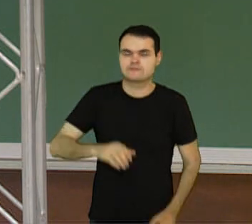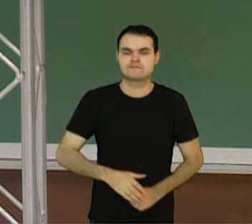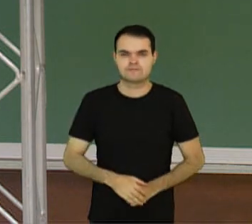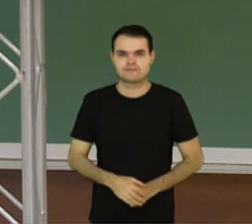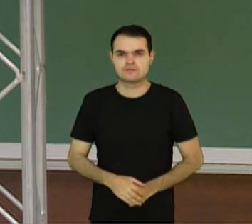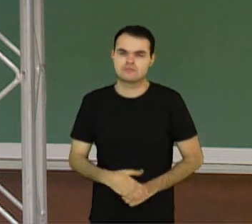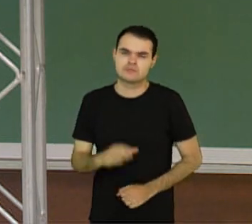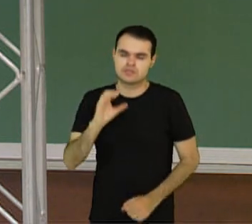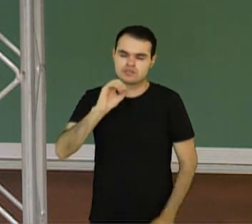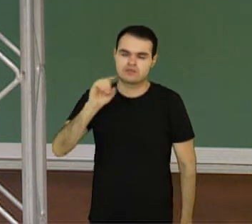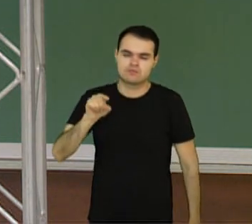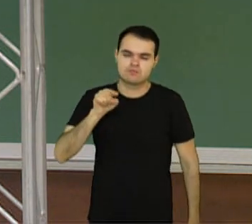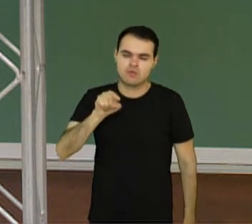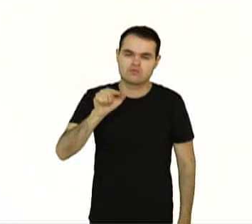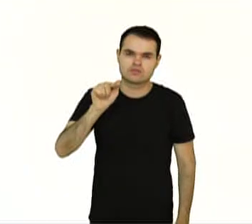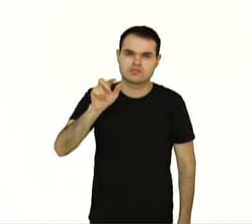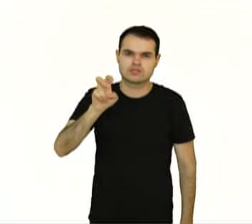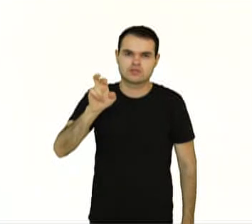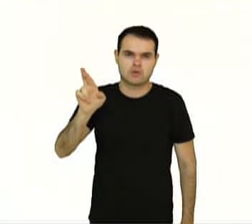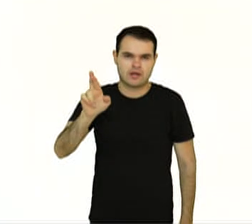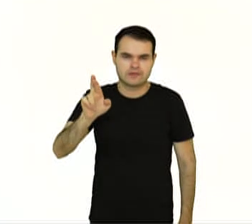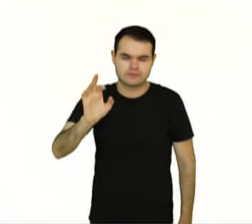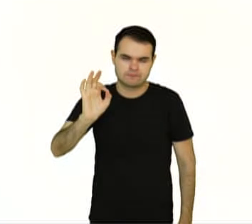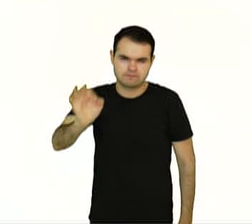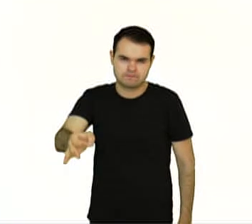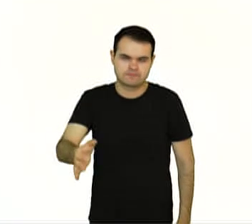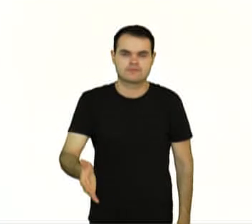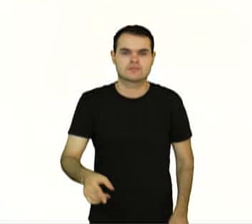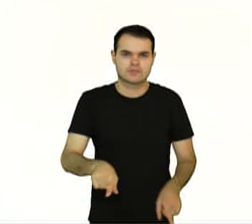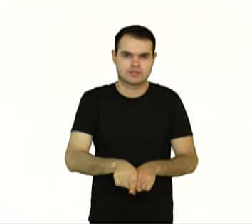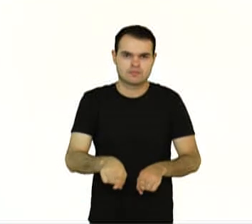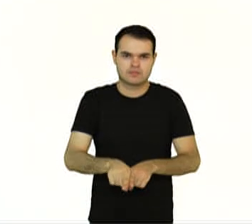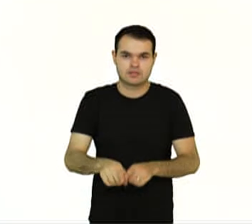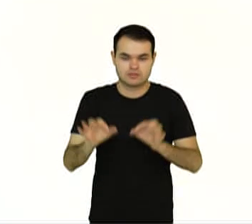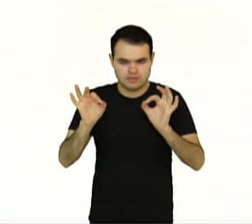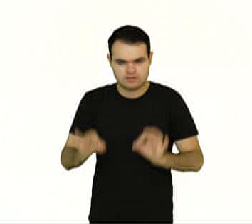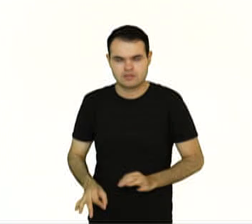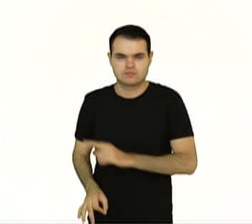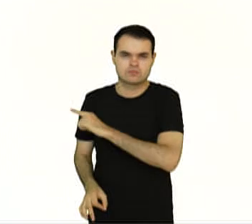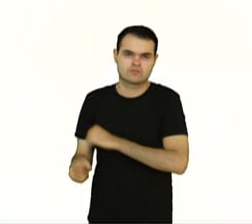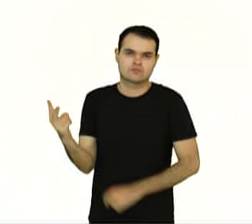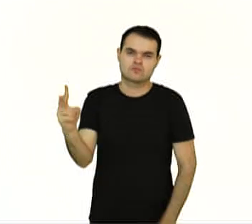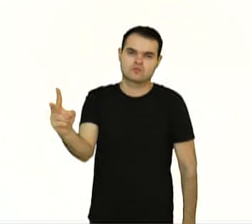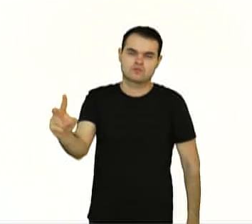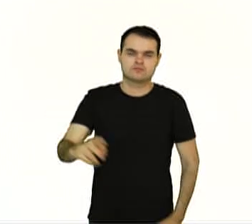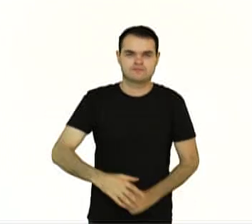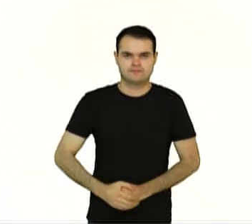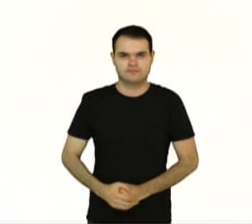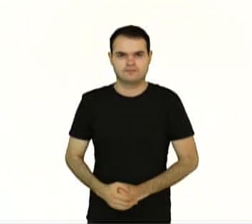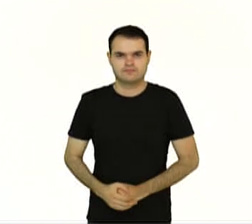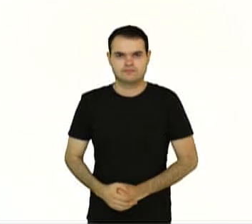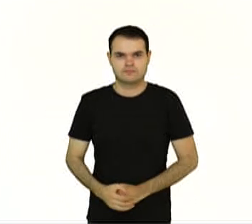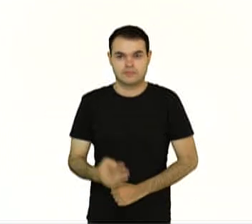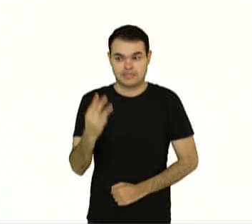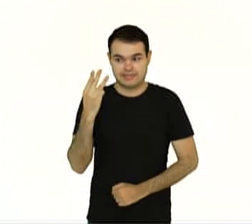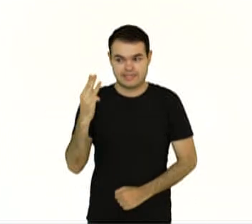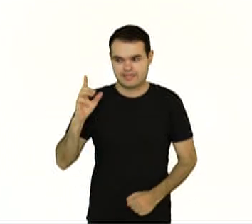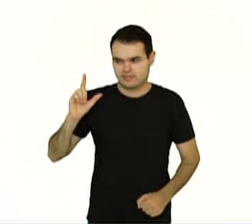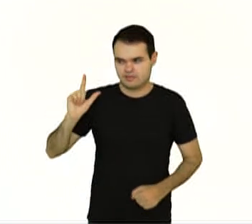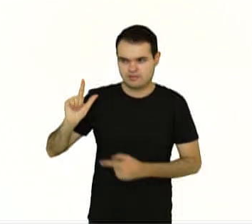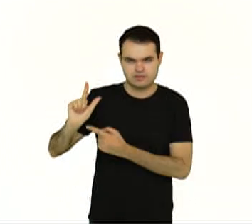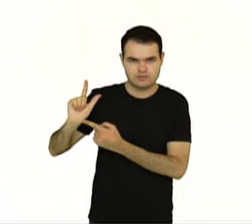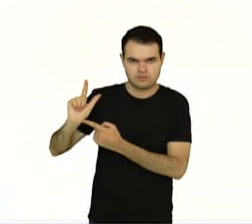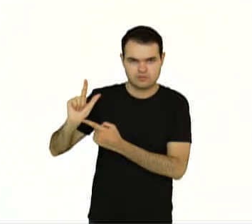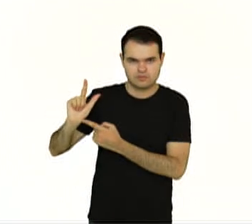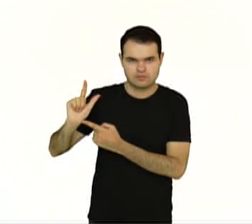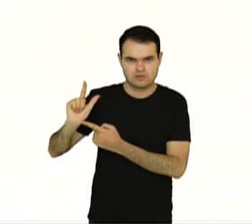Ou 0,75 reais. Está certo dessa forma que a professora colocou também, tá? Então 3 litros,